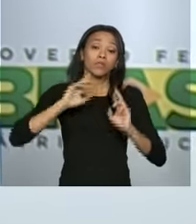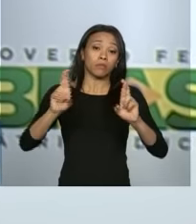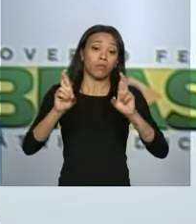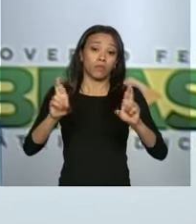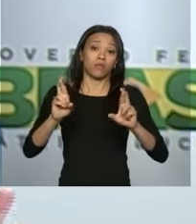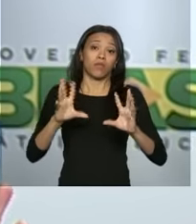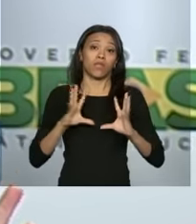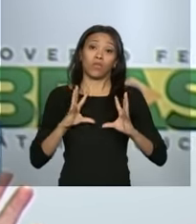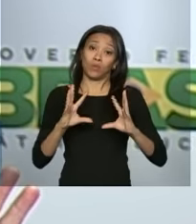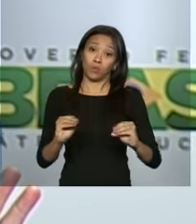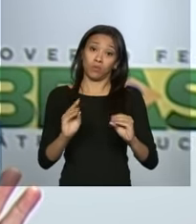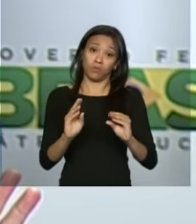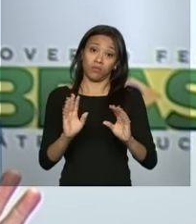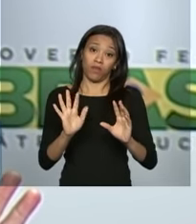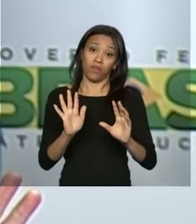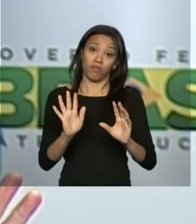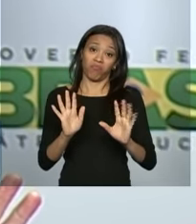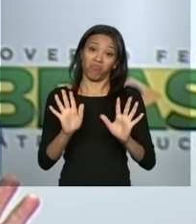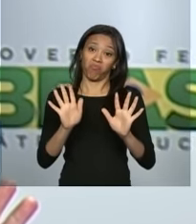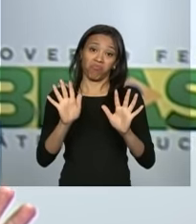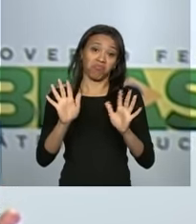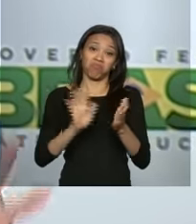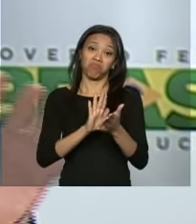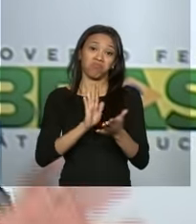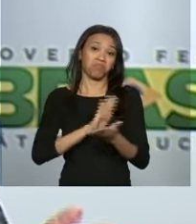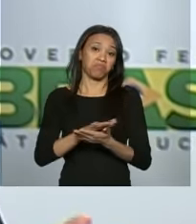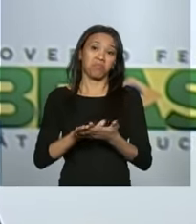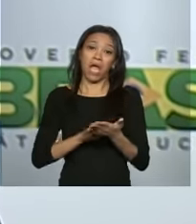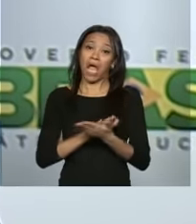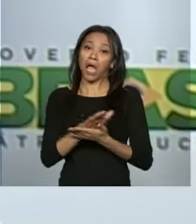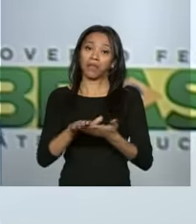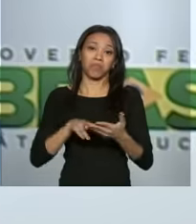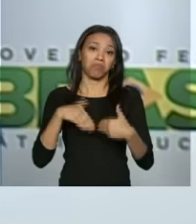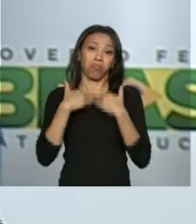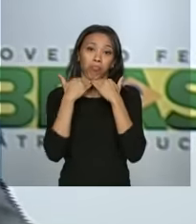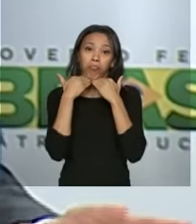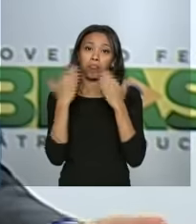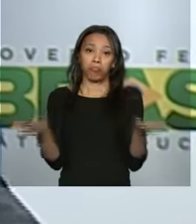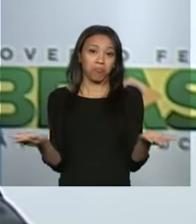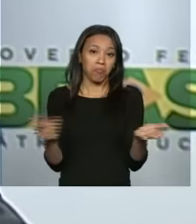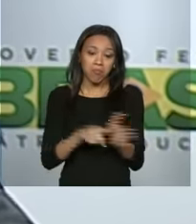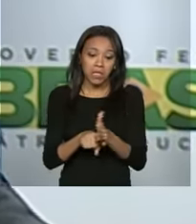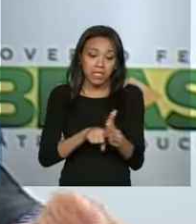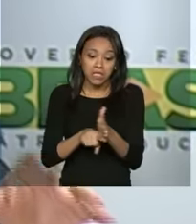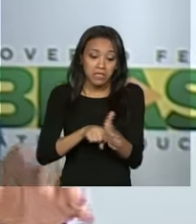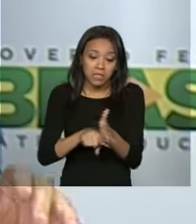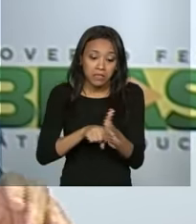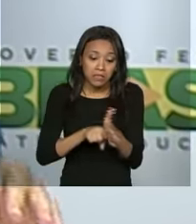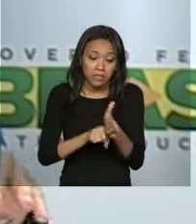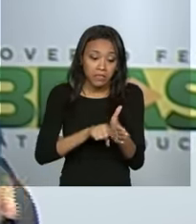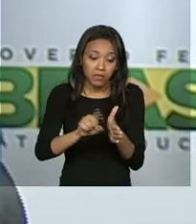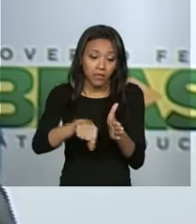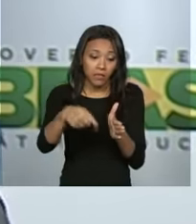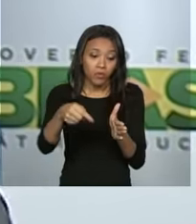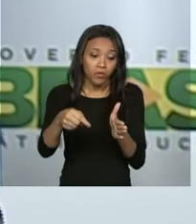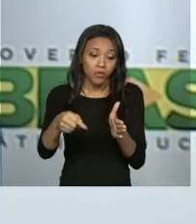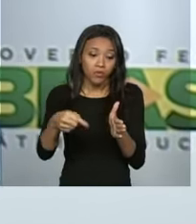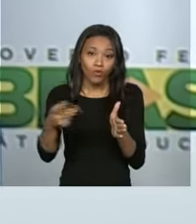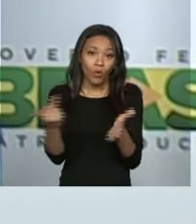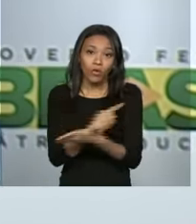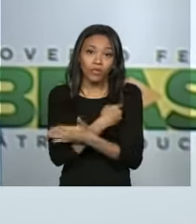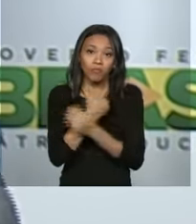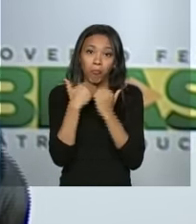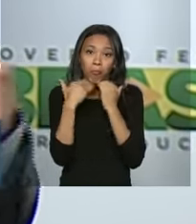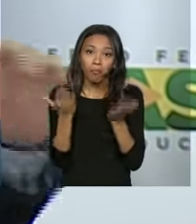temos é que isso não terminará em pizza não uhum certo tem não só a CPI da câmara como do Senado estão muito envolvidas com isso mas há um trabalho do Ministério